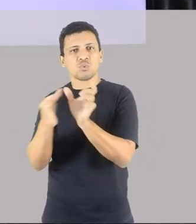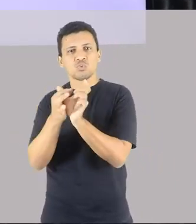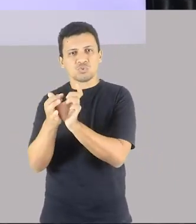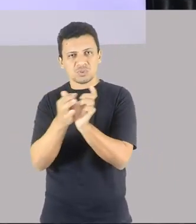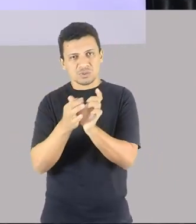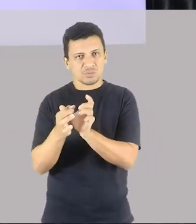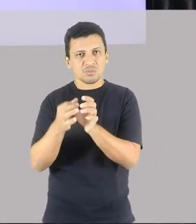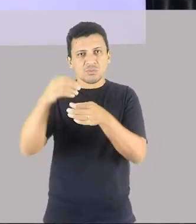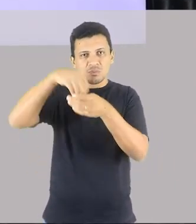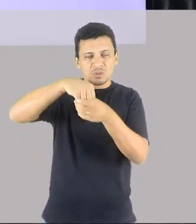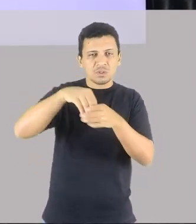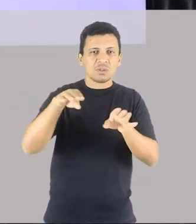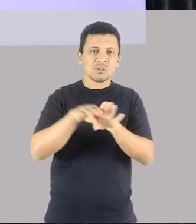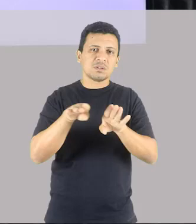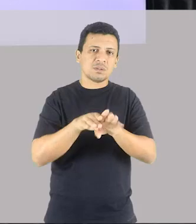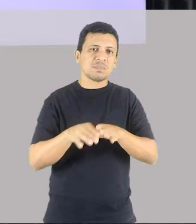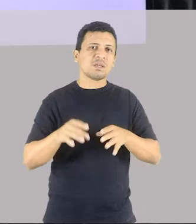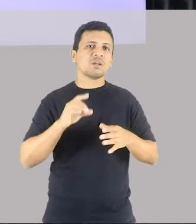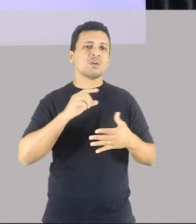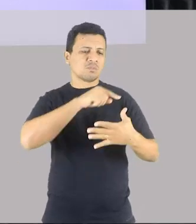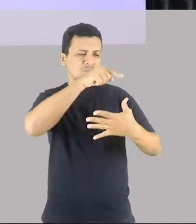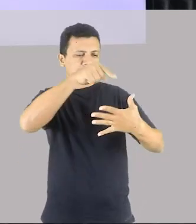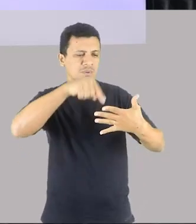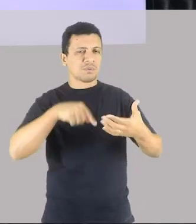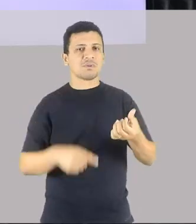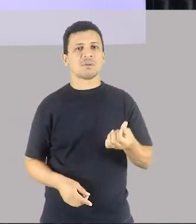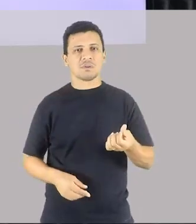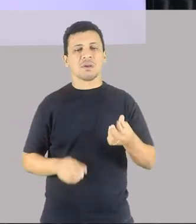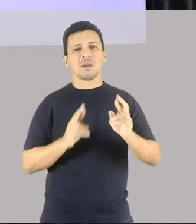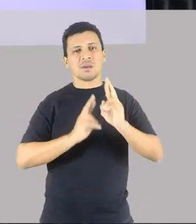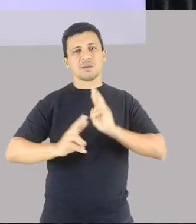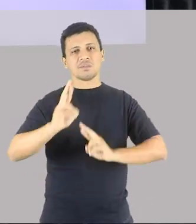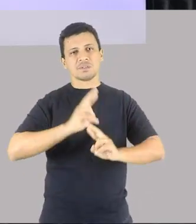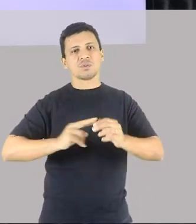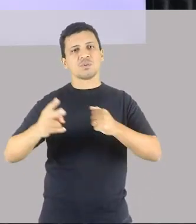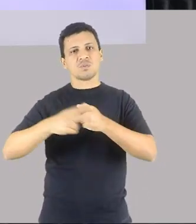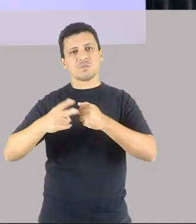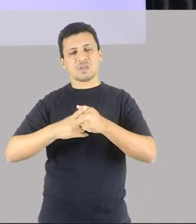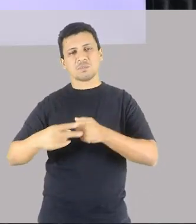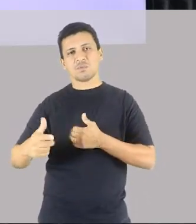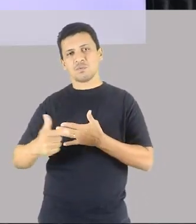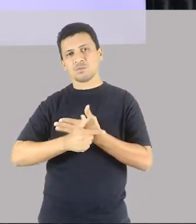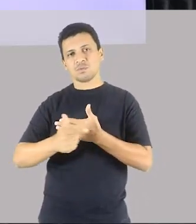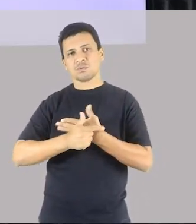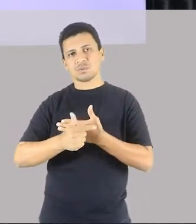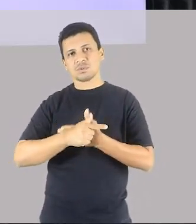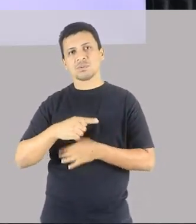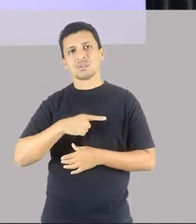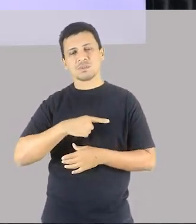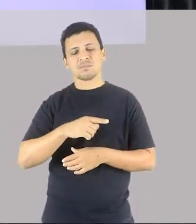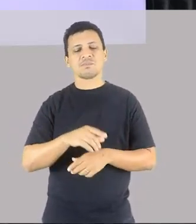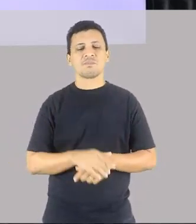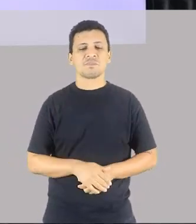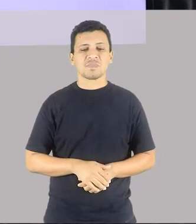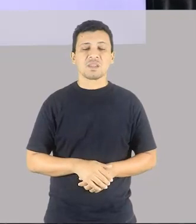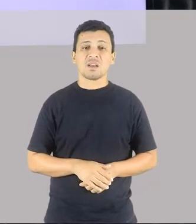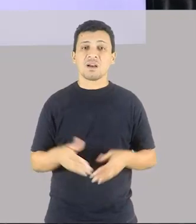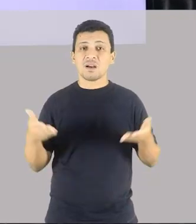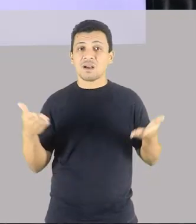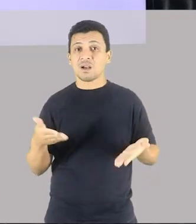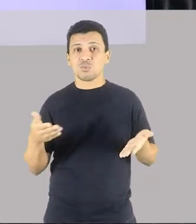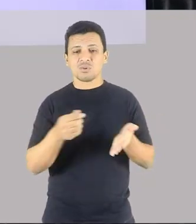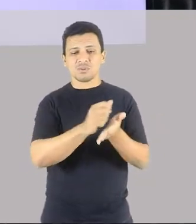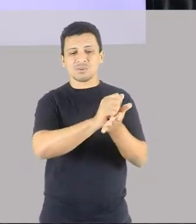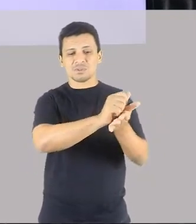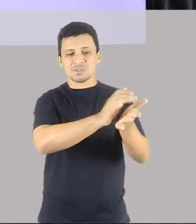e todas elas exercendo funções em relação ao verbo da oração principal, em relação à oração principal, tá bom? Agora façamos